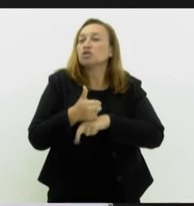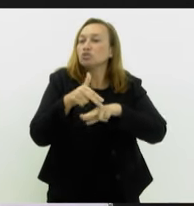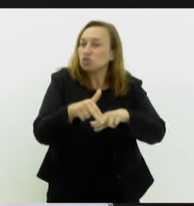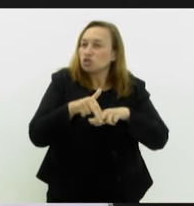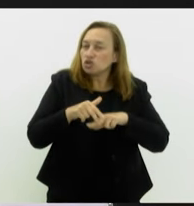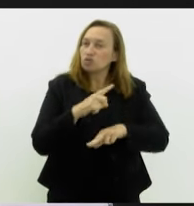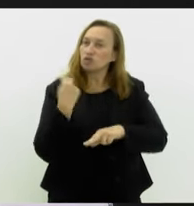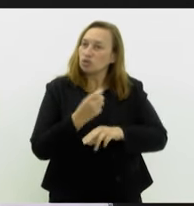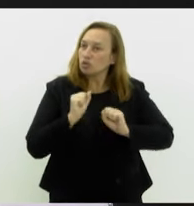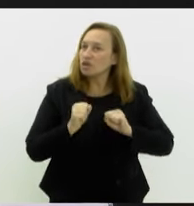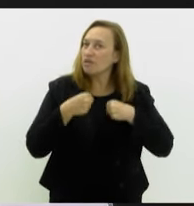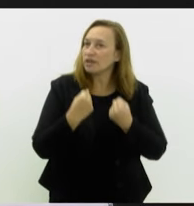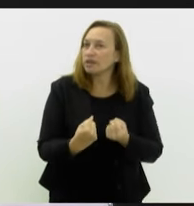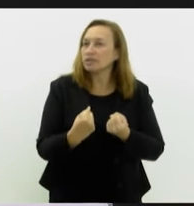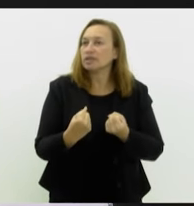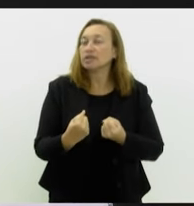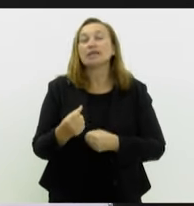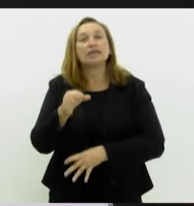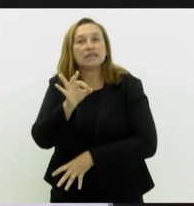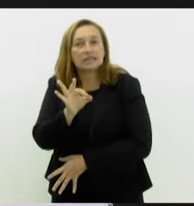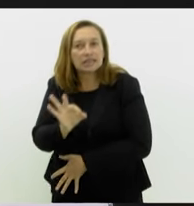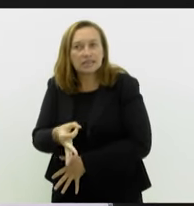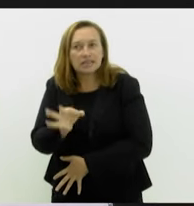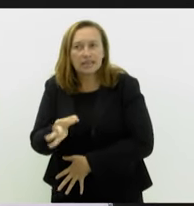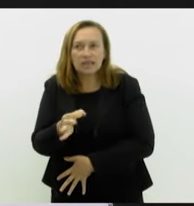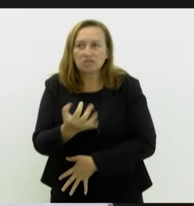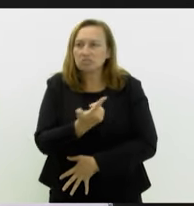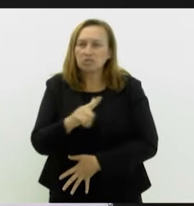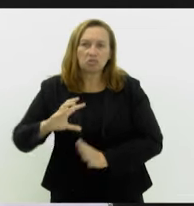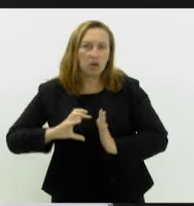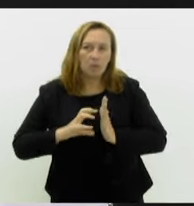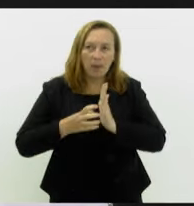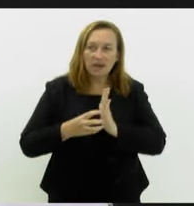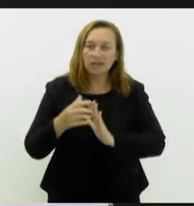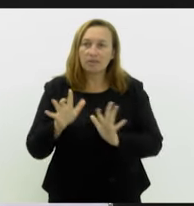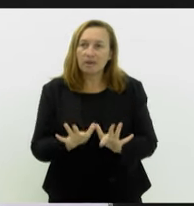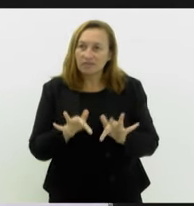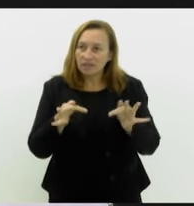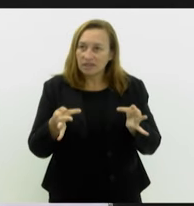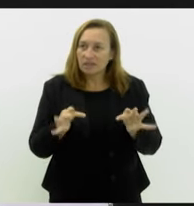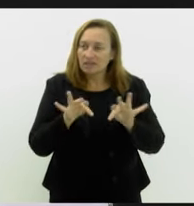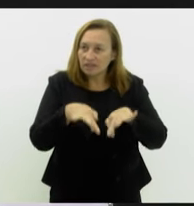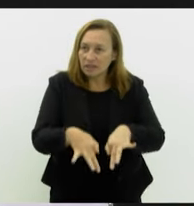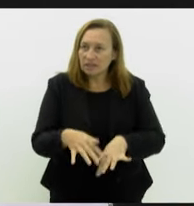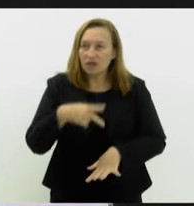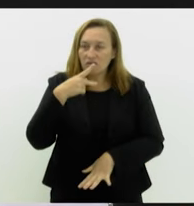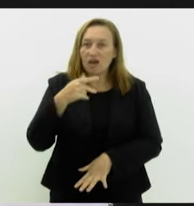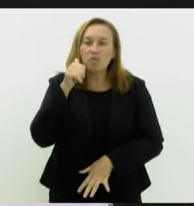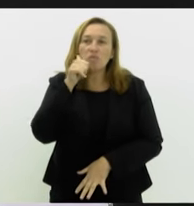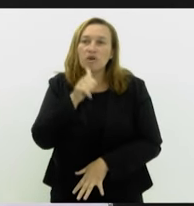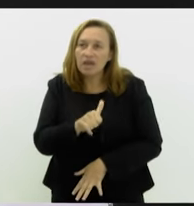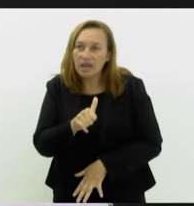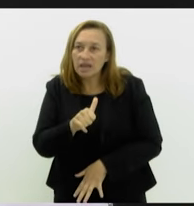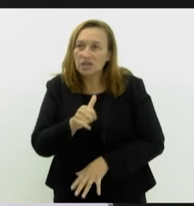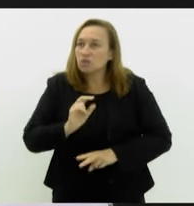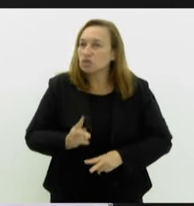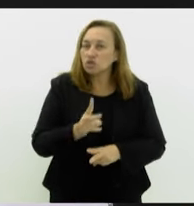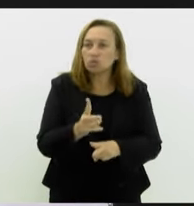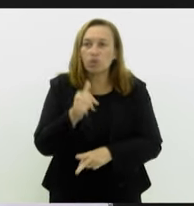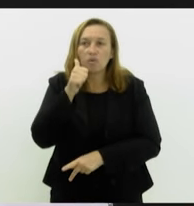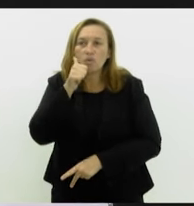que nós defendamos e aqui de fato não tem partido para encerrar eu digo mulheres são mulheres